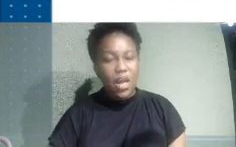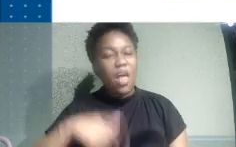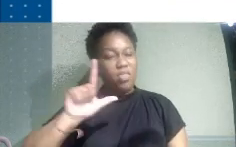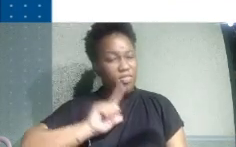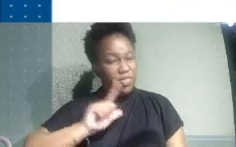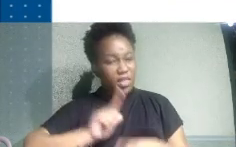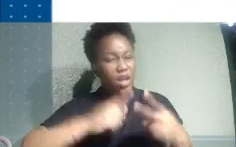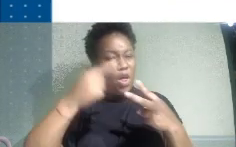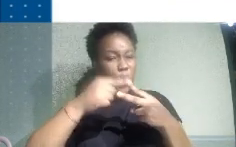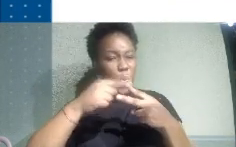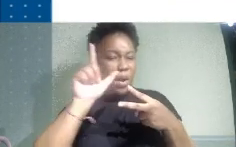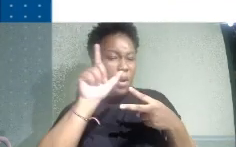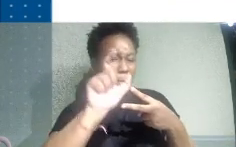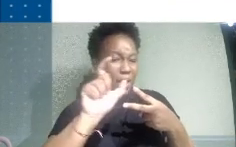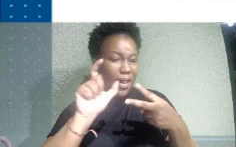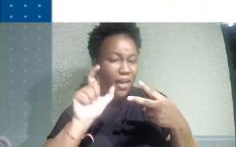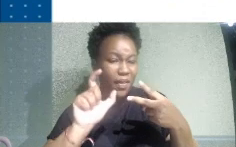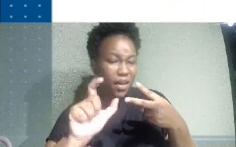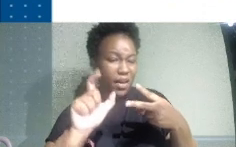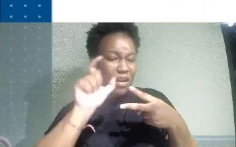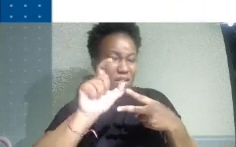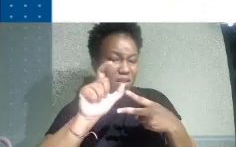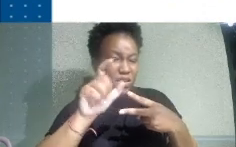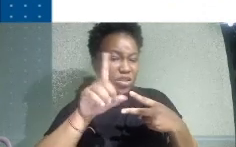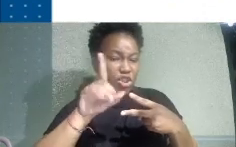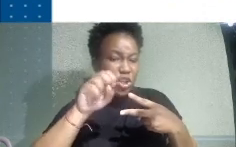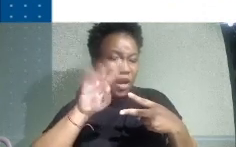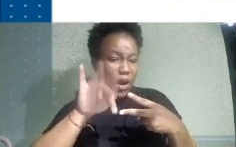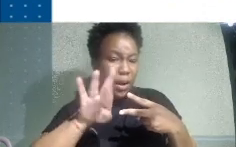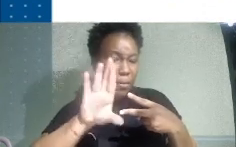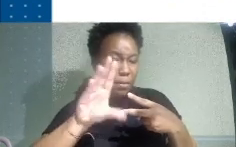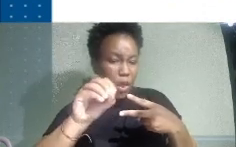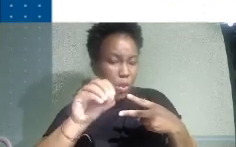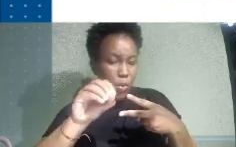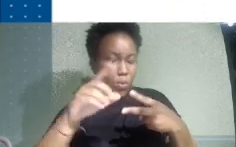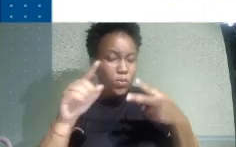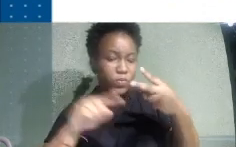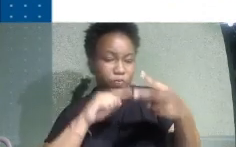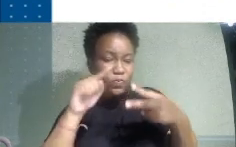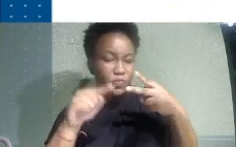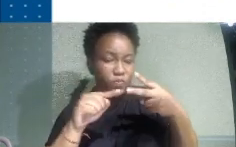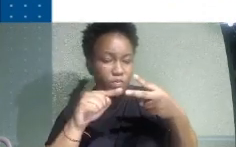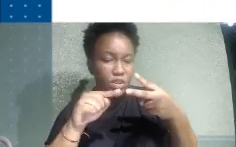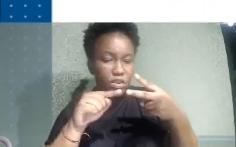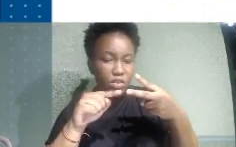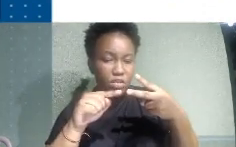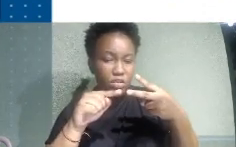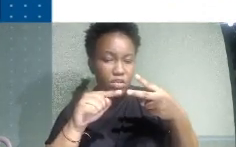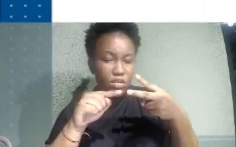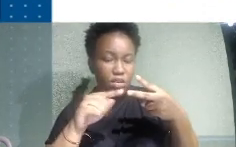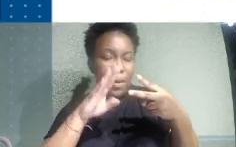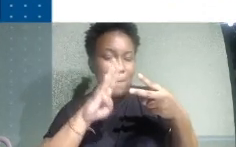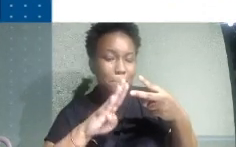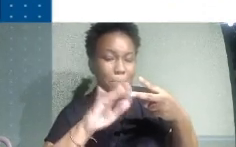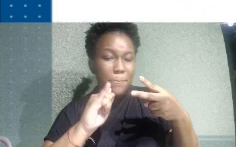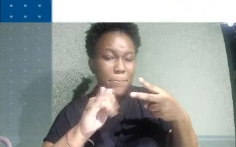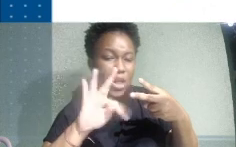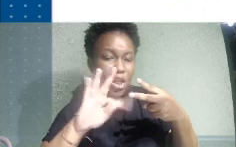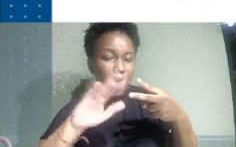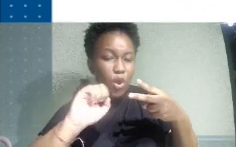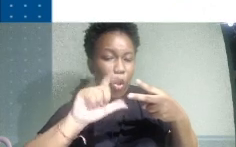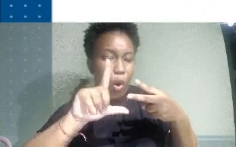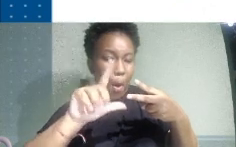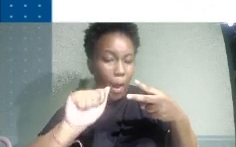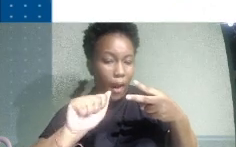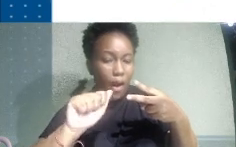tá? Geralmente vocês vão no dia a dia de obra, por exemplo, é utilizado bitola, mas diâmetro é a